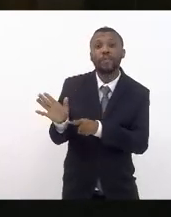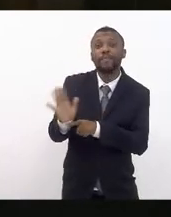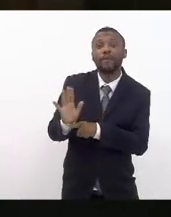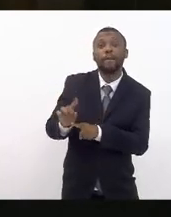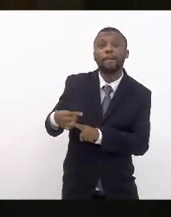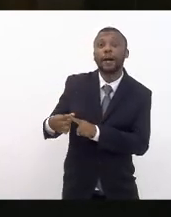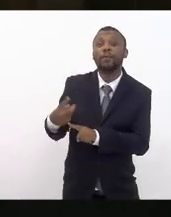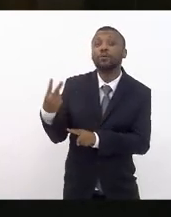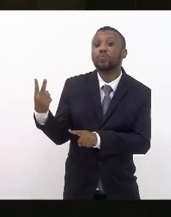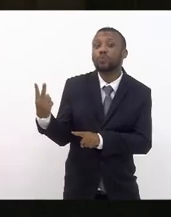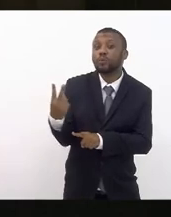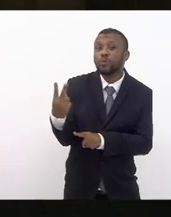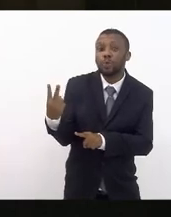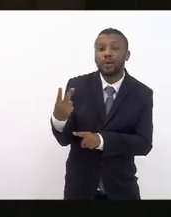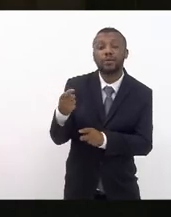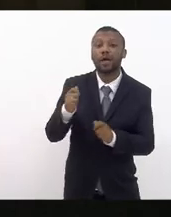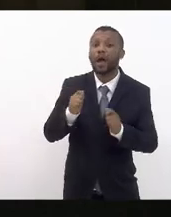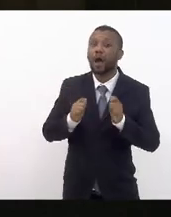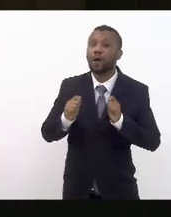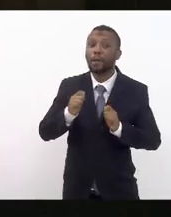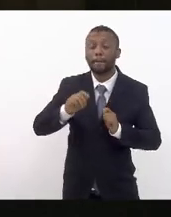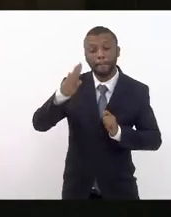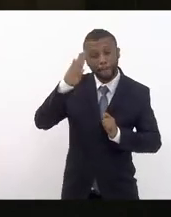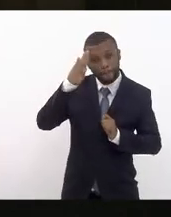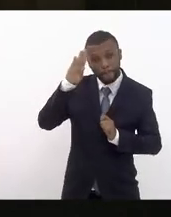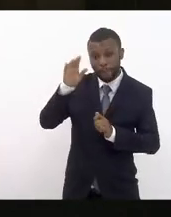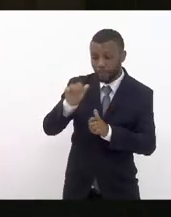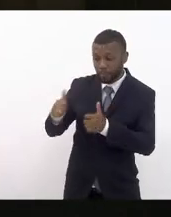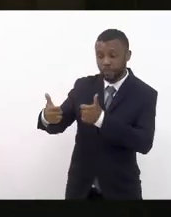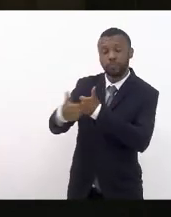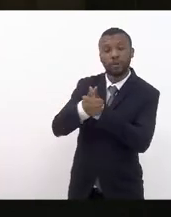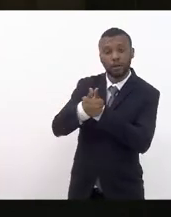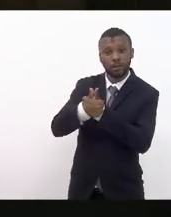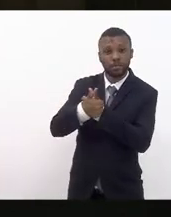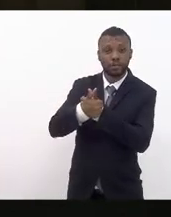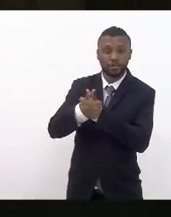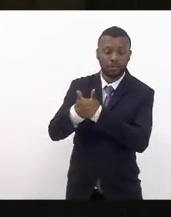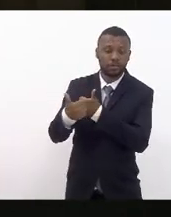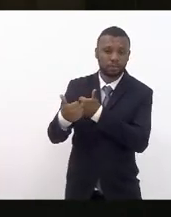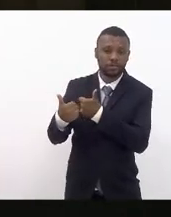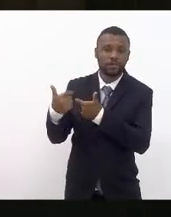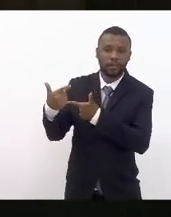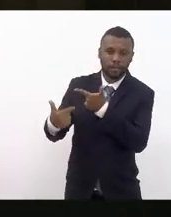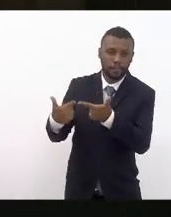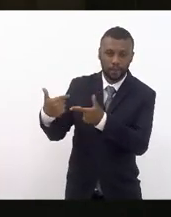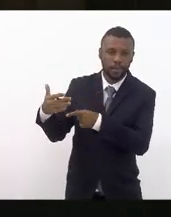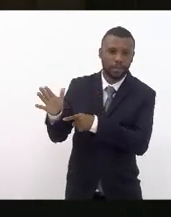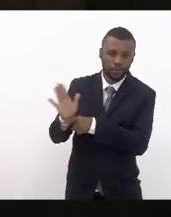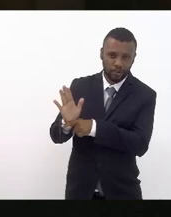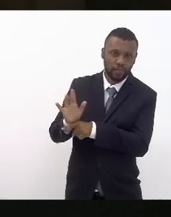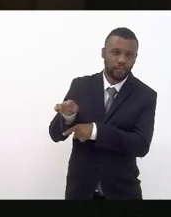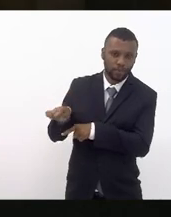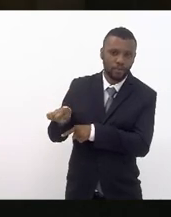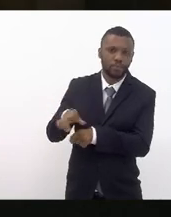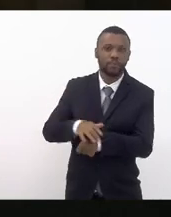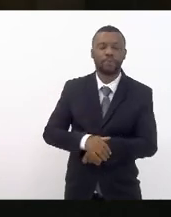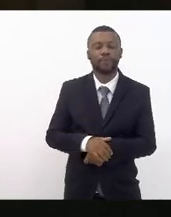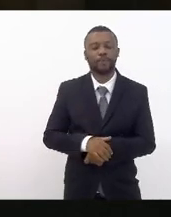dois, vou dizer, principais atores ali que estiveram atuando. E